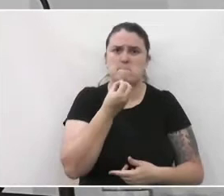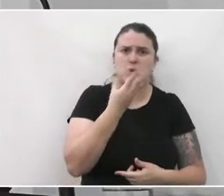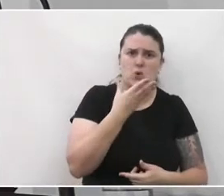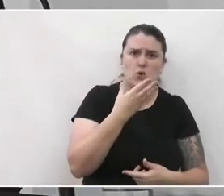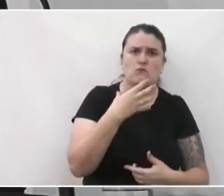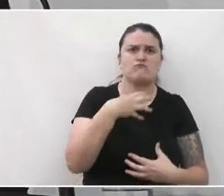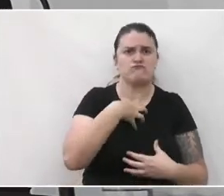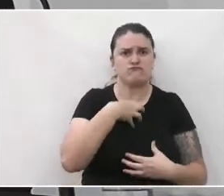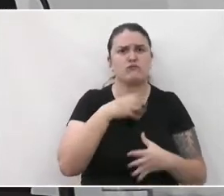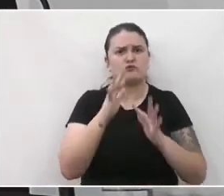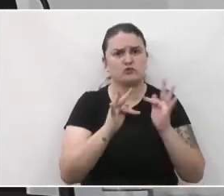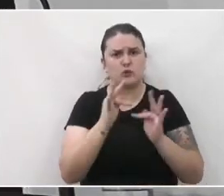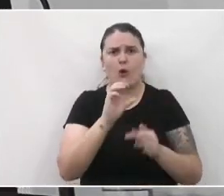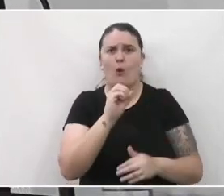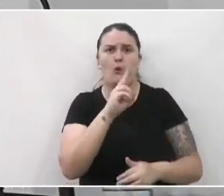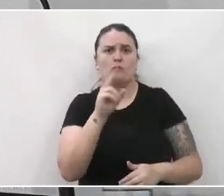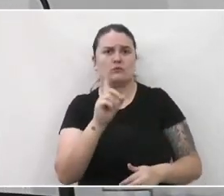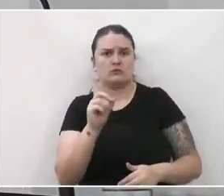faz efeito.